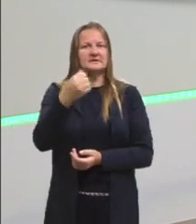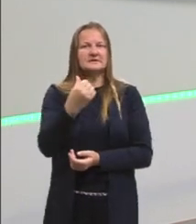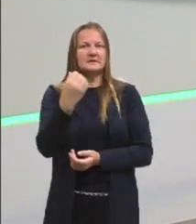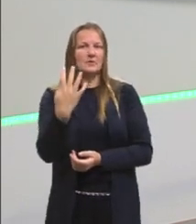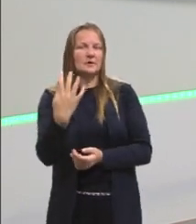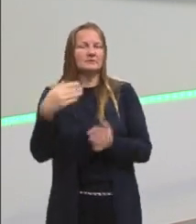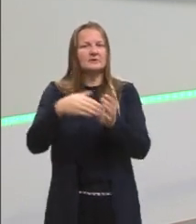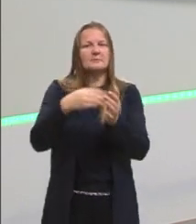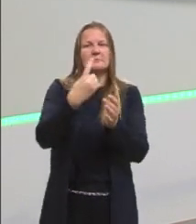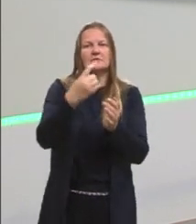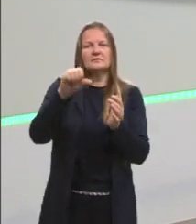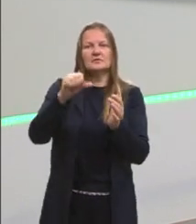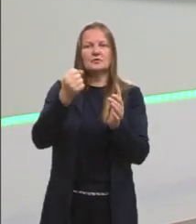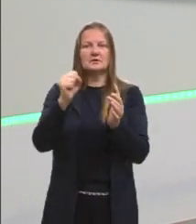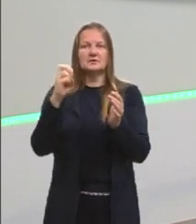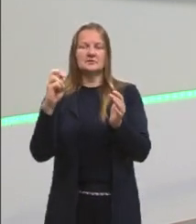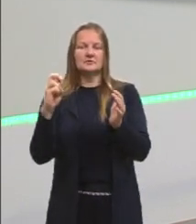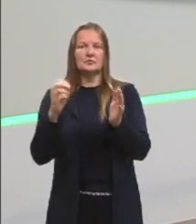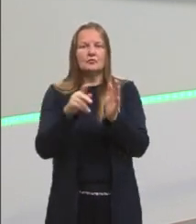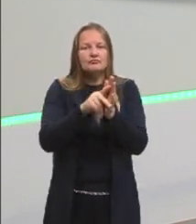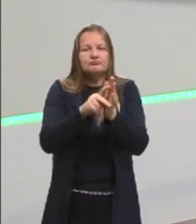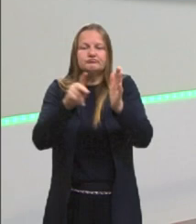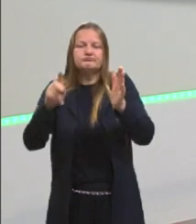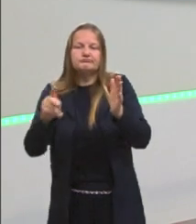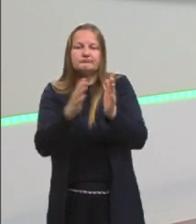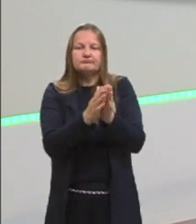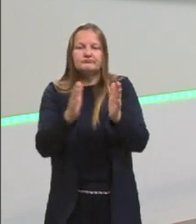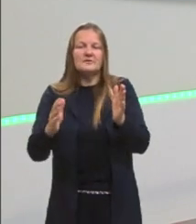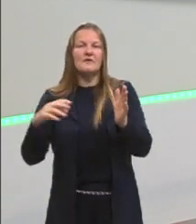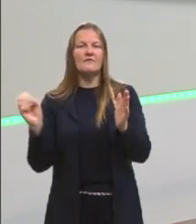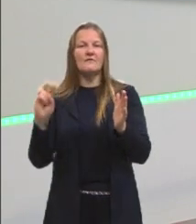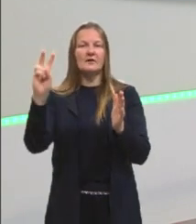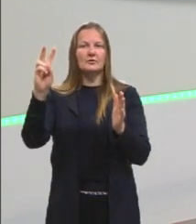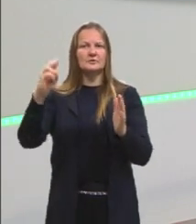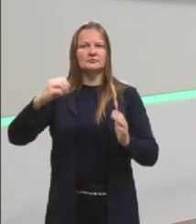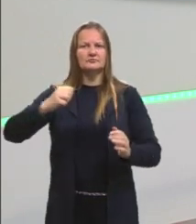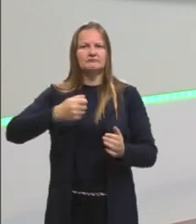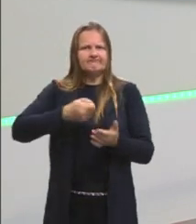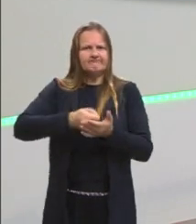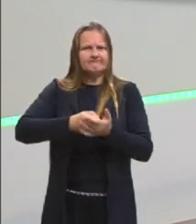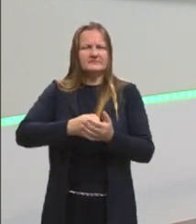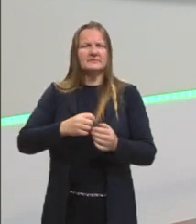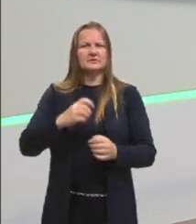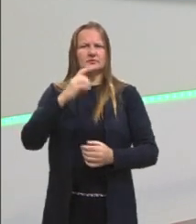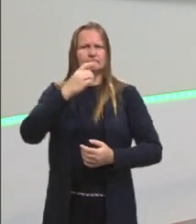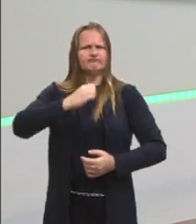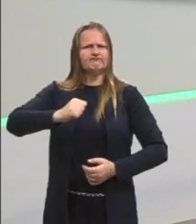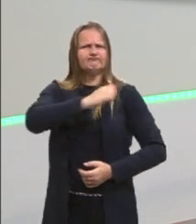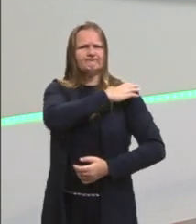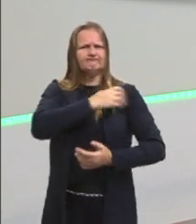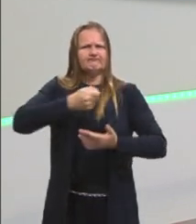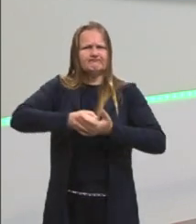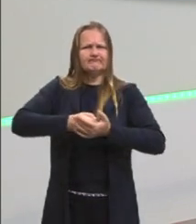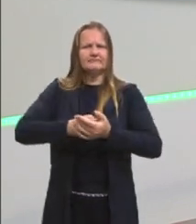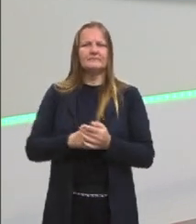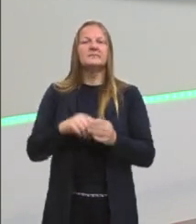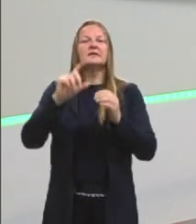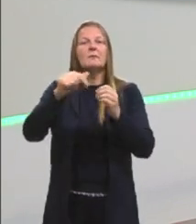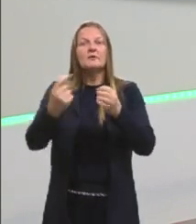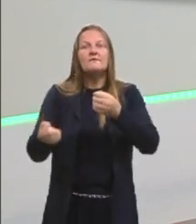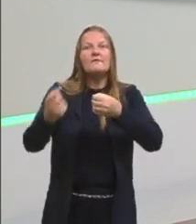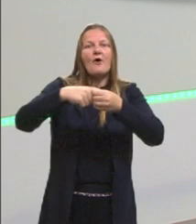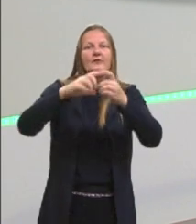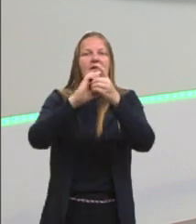como a sociedade se constituiu e que valores foram agregados nesses períodos o período da redemocratização